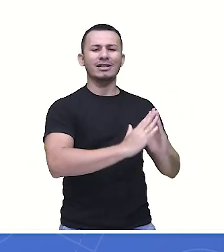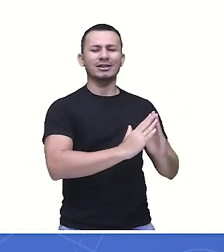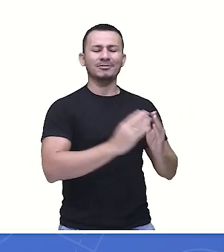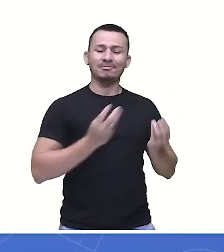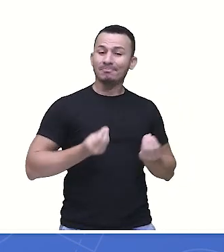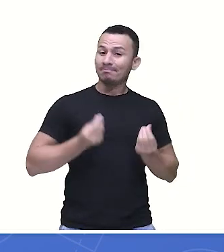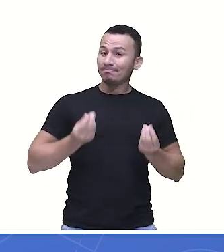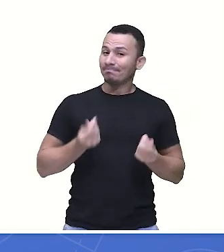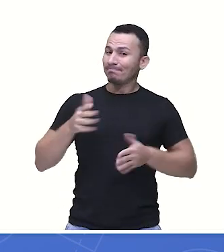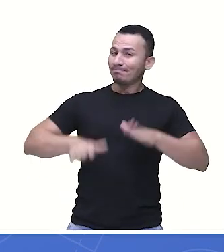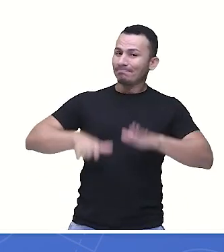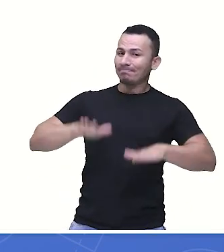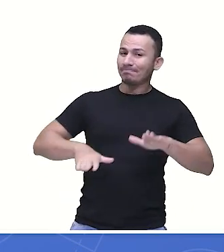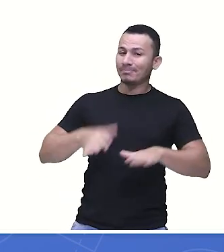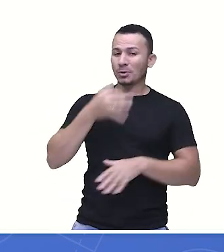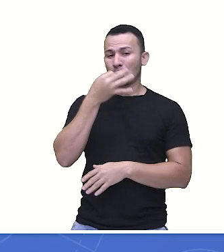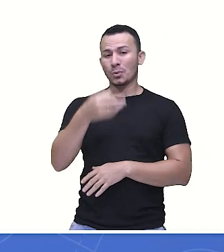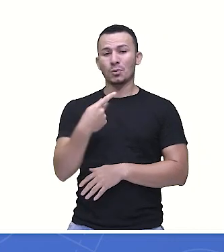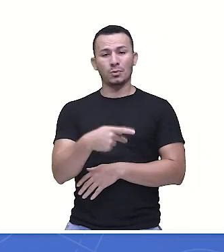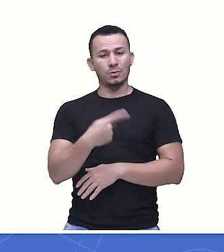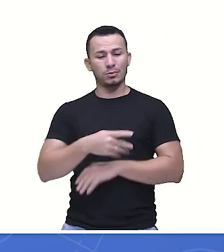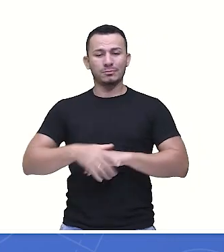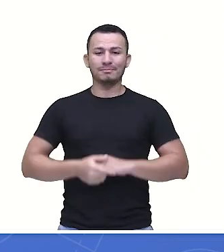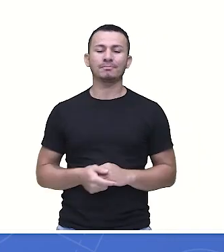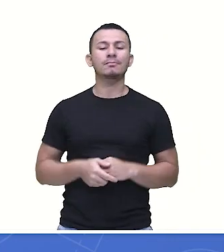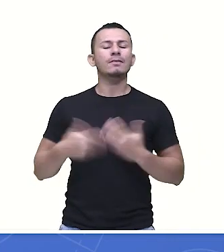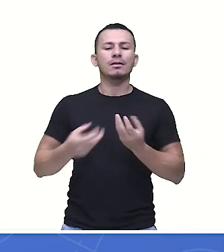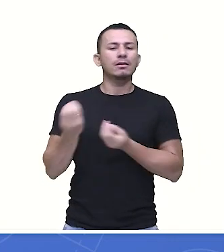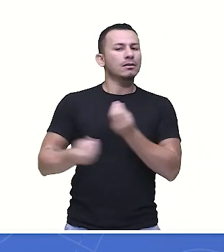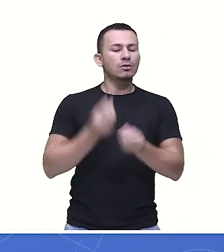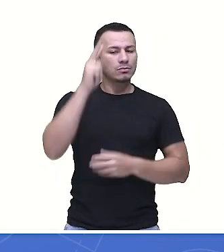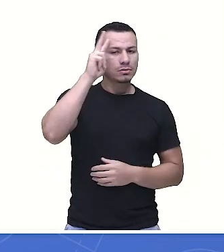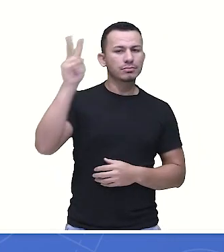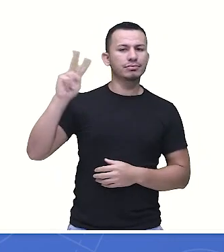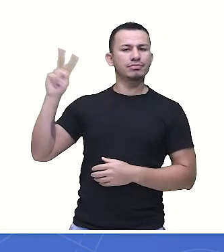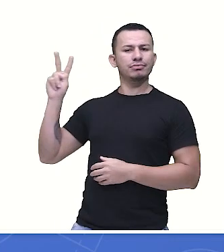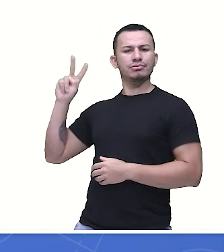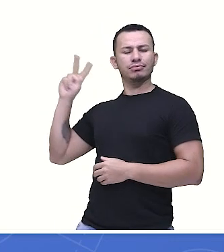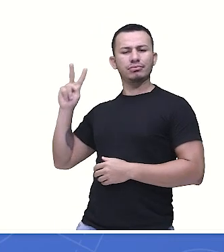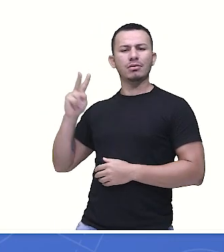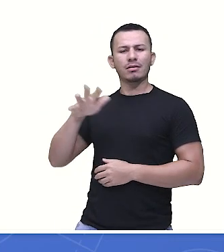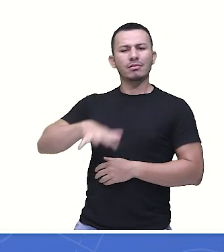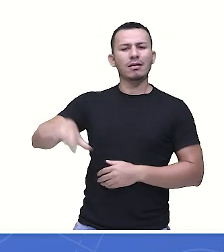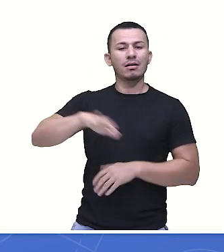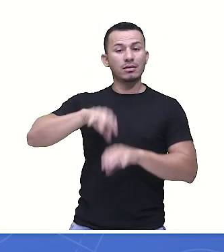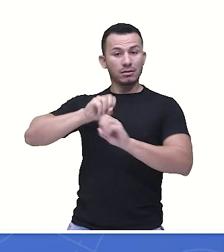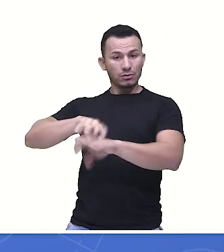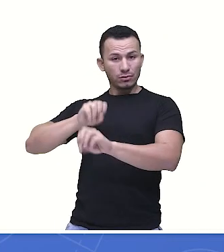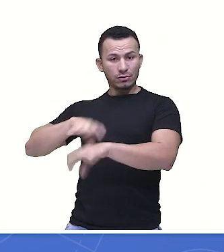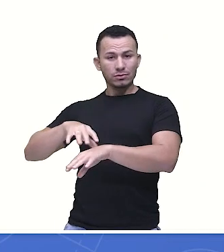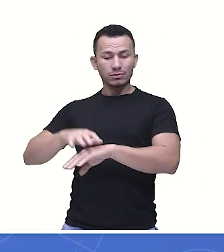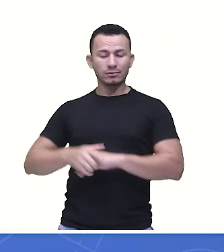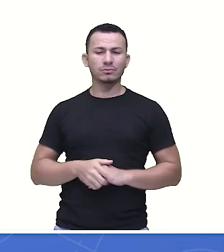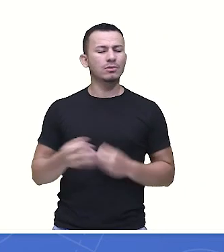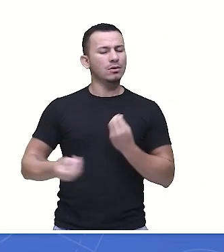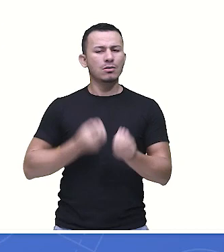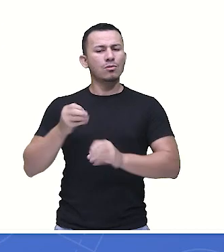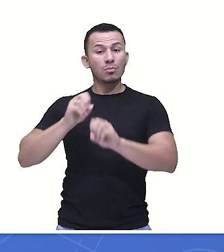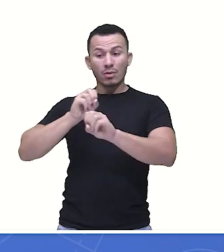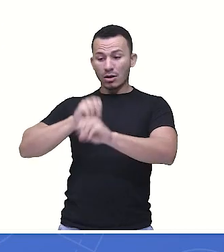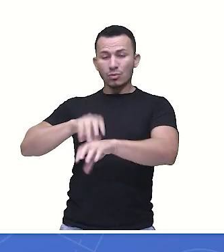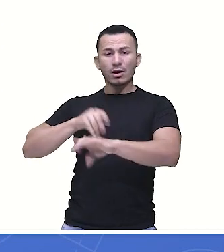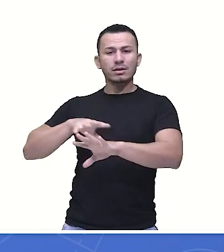bem. E agora vamos ver um pouco da história da educação, não é isso? A educação